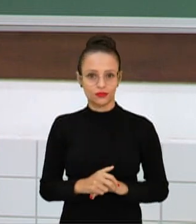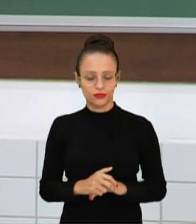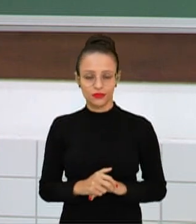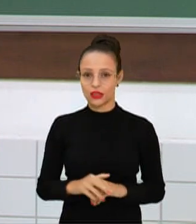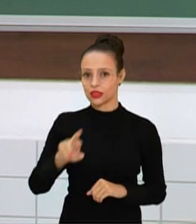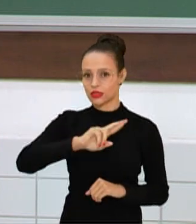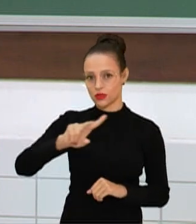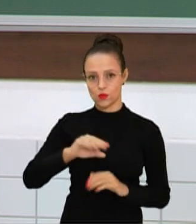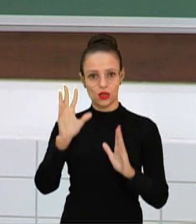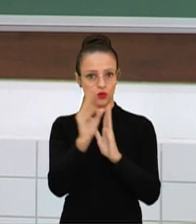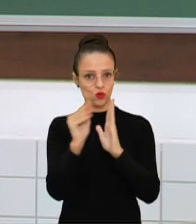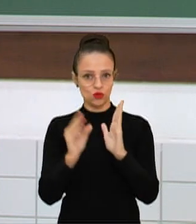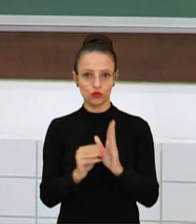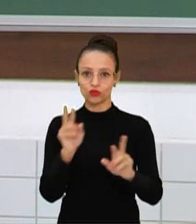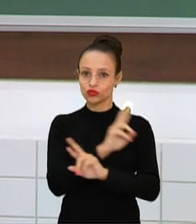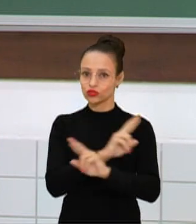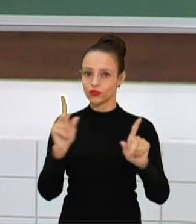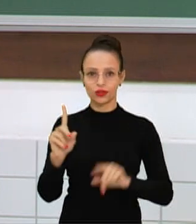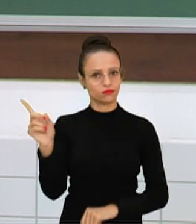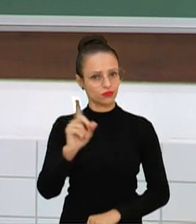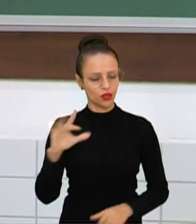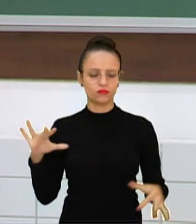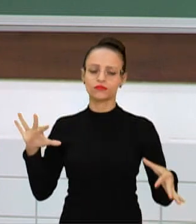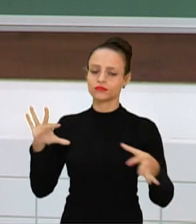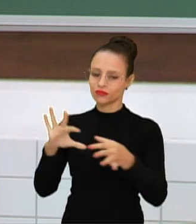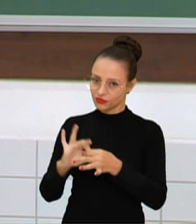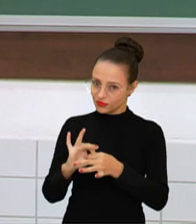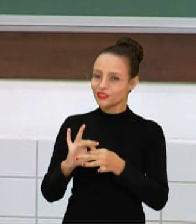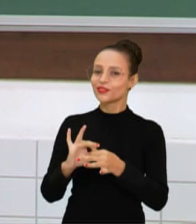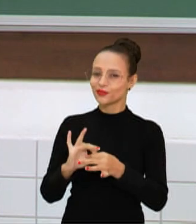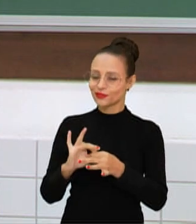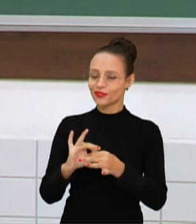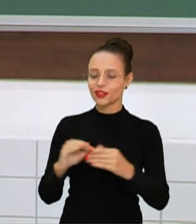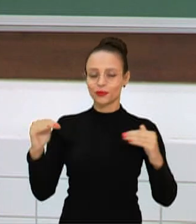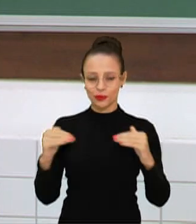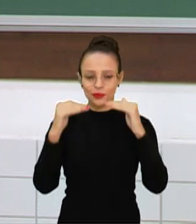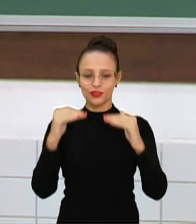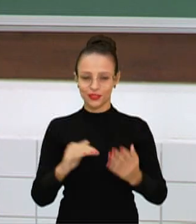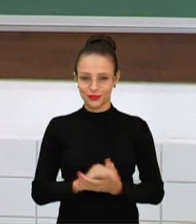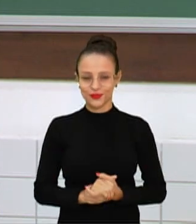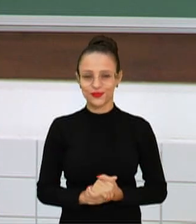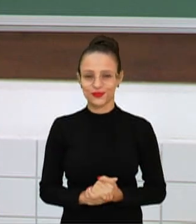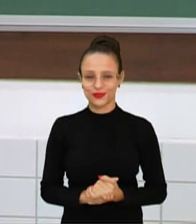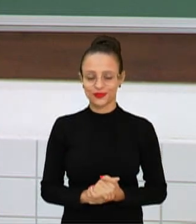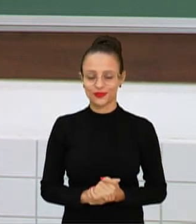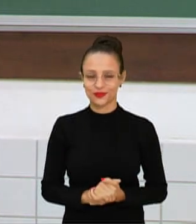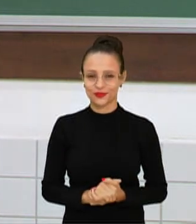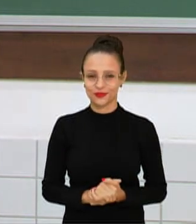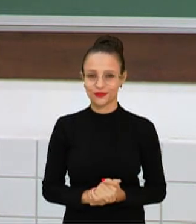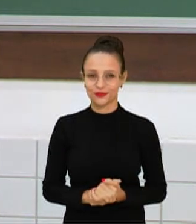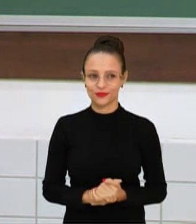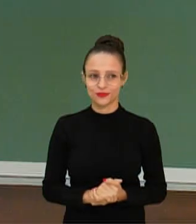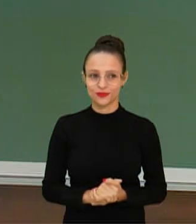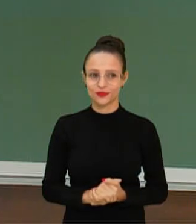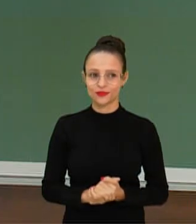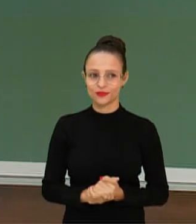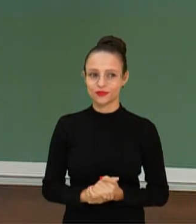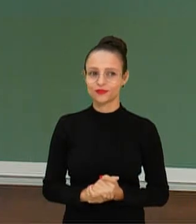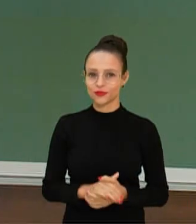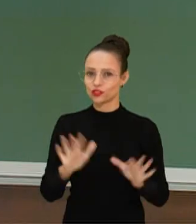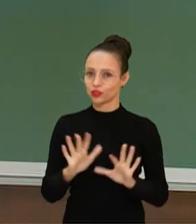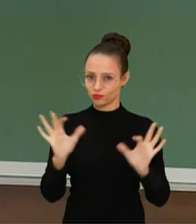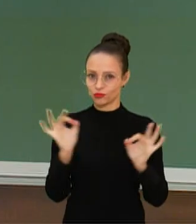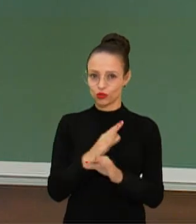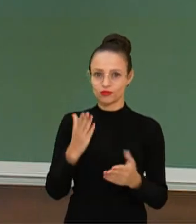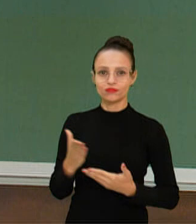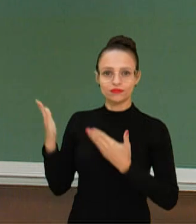um conteúdo diferente, gente. Tem tudo a ver com proporção, ok? Então, já vimos que trabalhamos